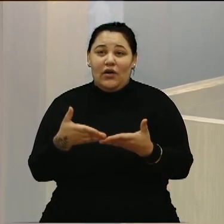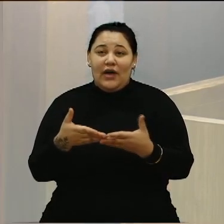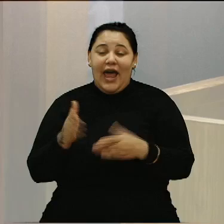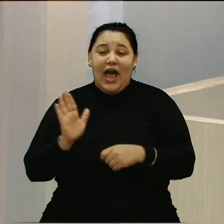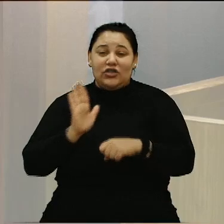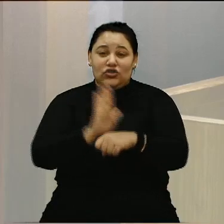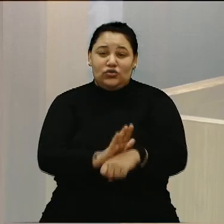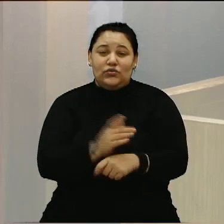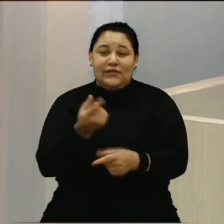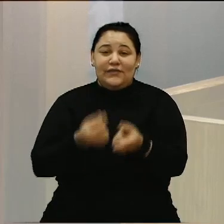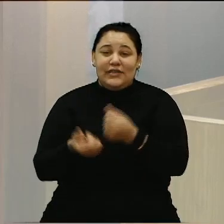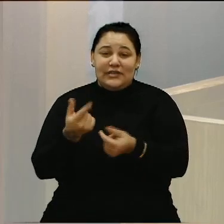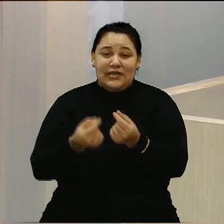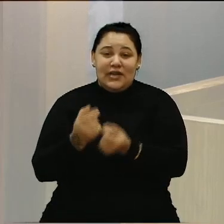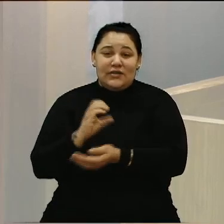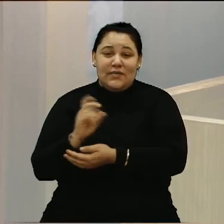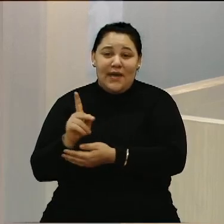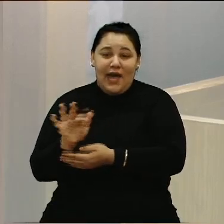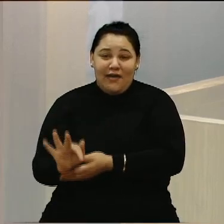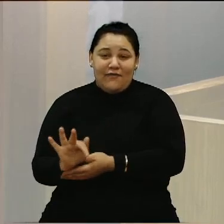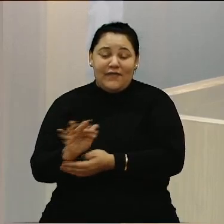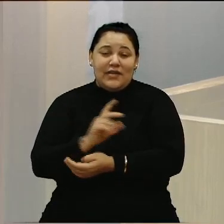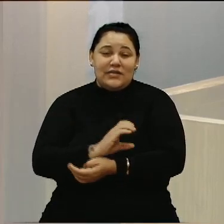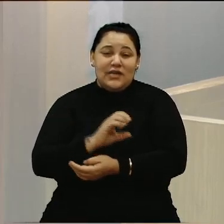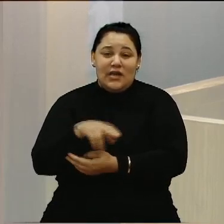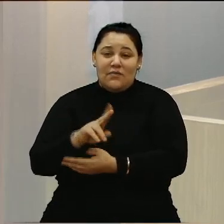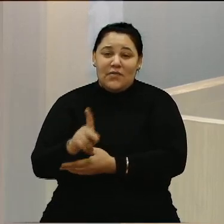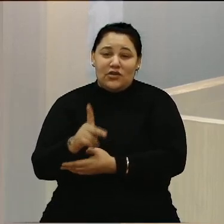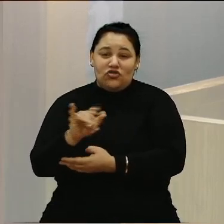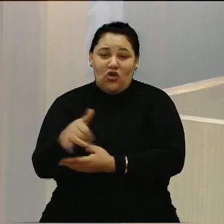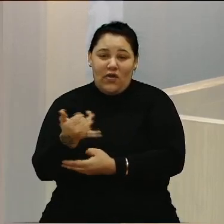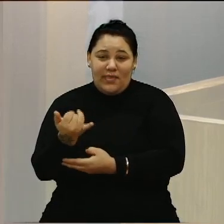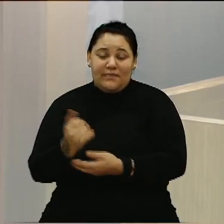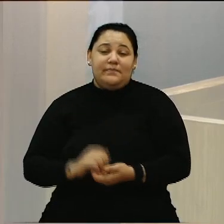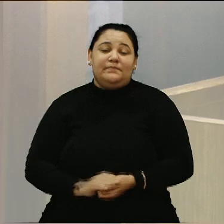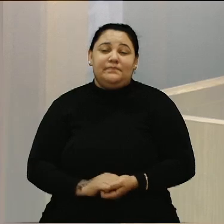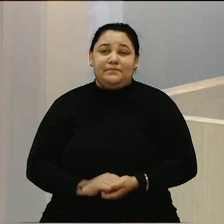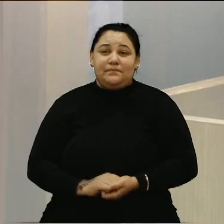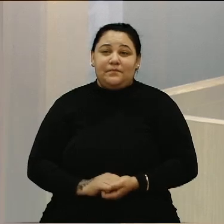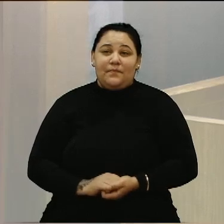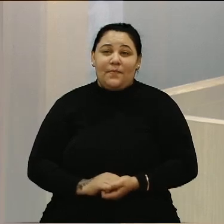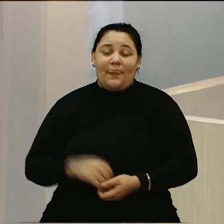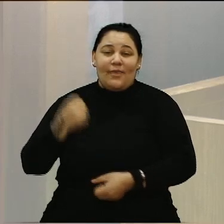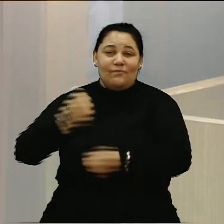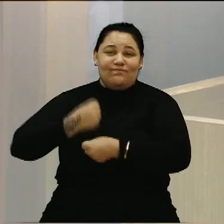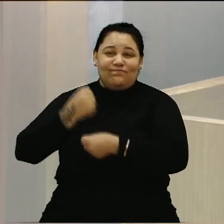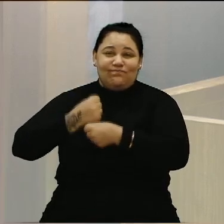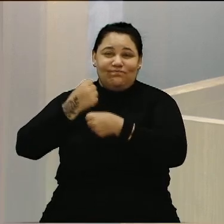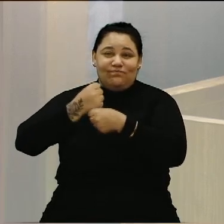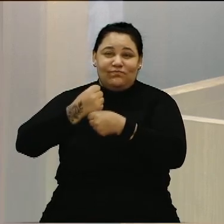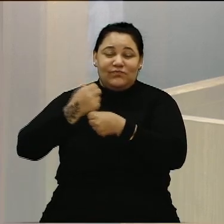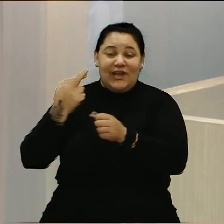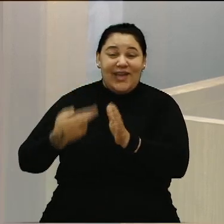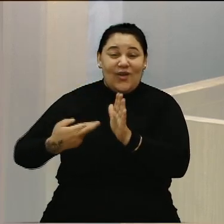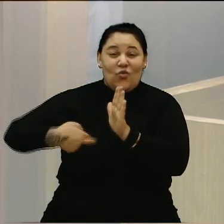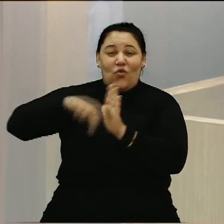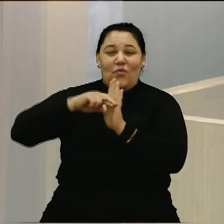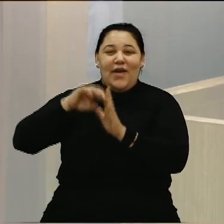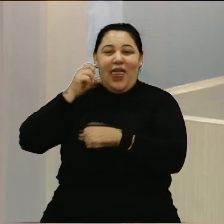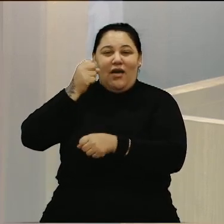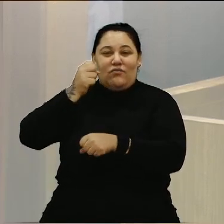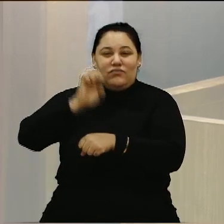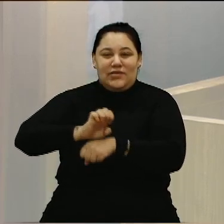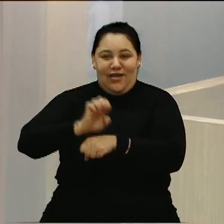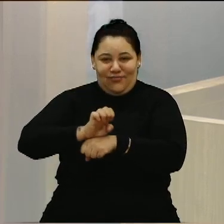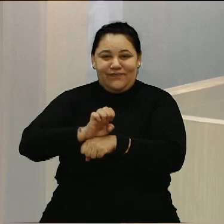pessoas físicas, às pessoas jurídicas, a reconstrução do nosso estado,